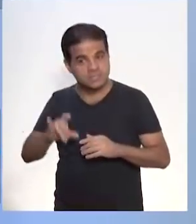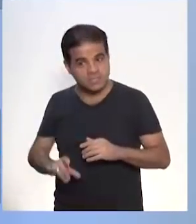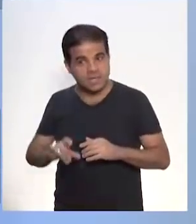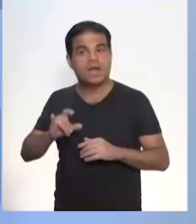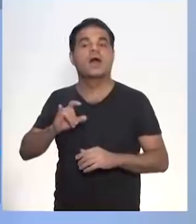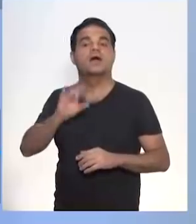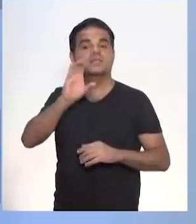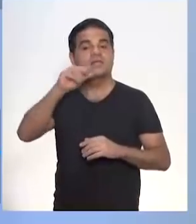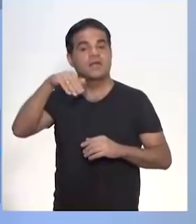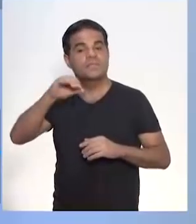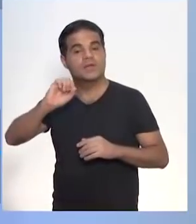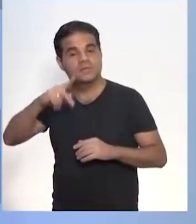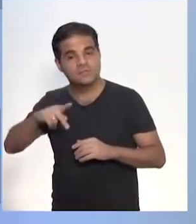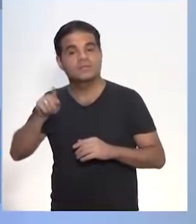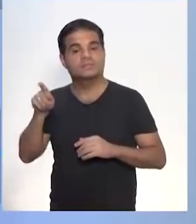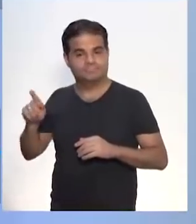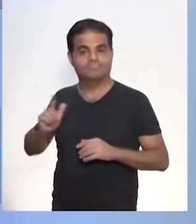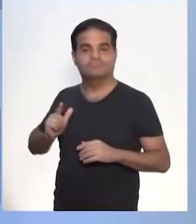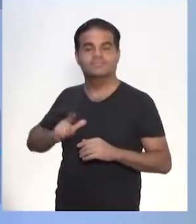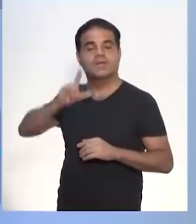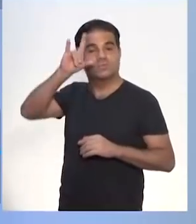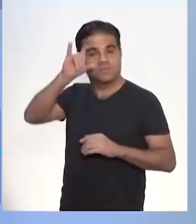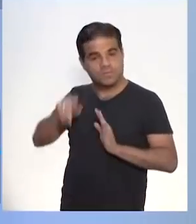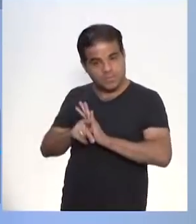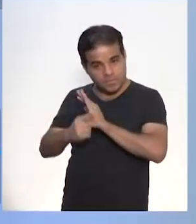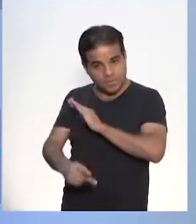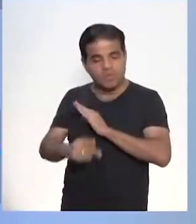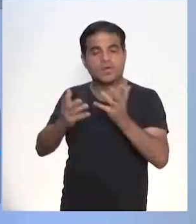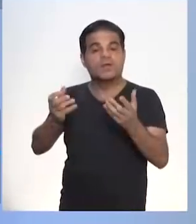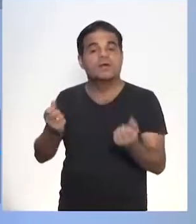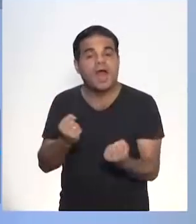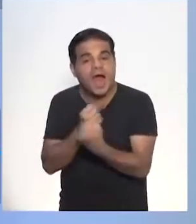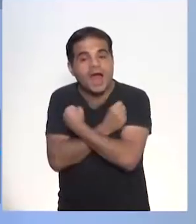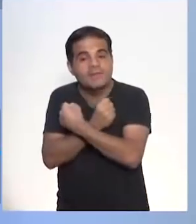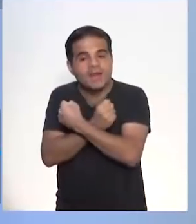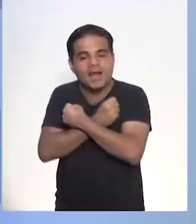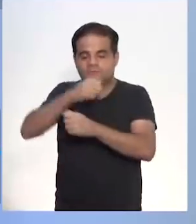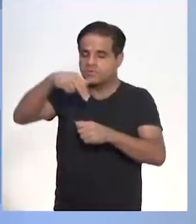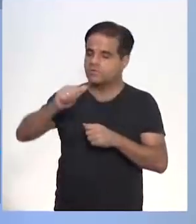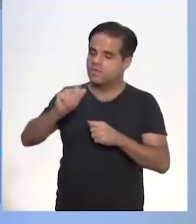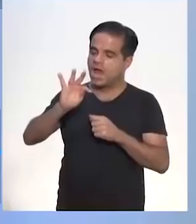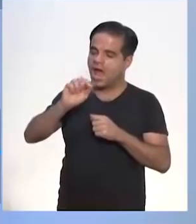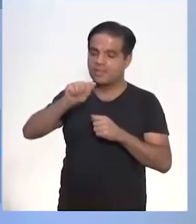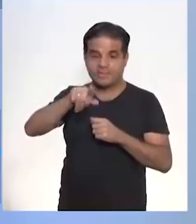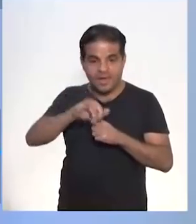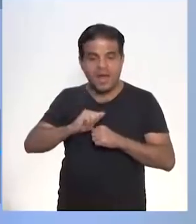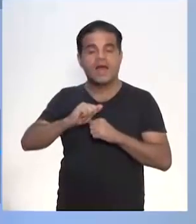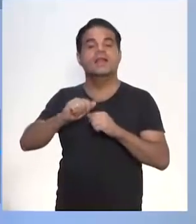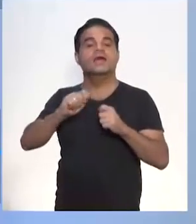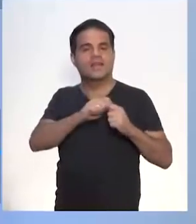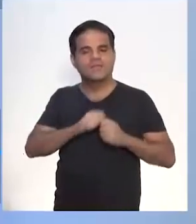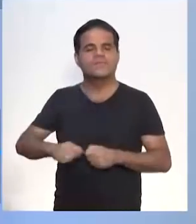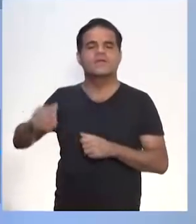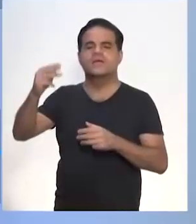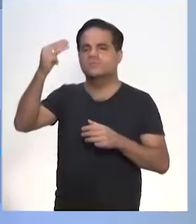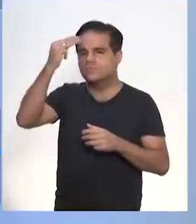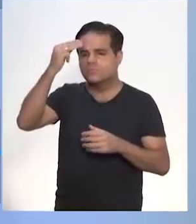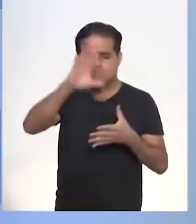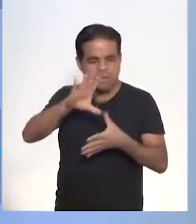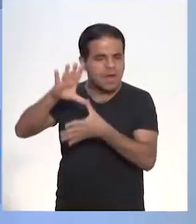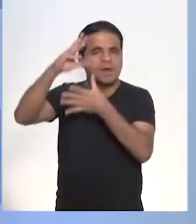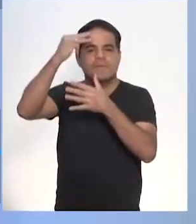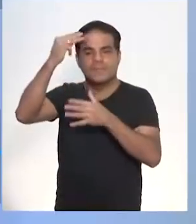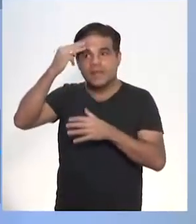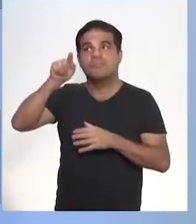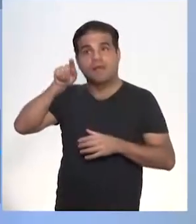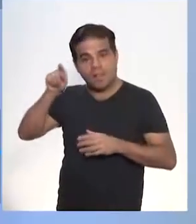Portuguesa, CMSP_EM. Já quero mandar um abraço aí para a Natália, que fez aí um mapa mental maravilhoso, está lá no